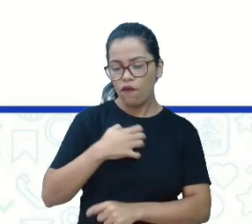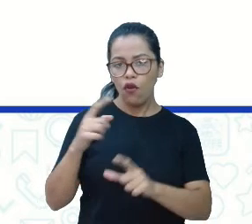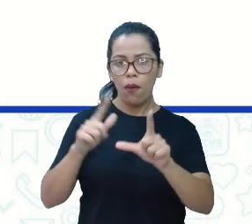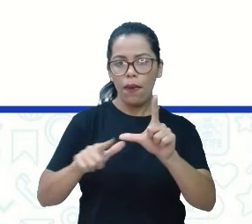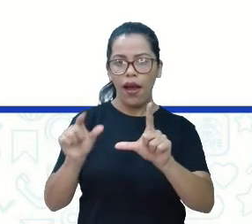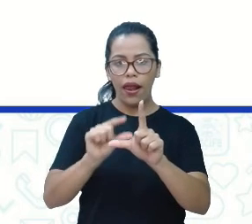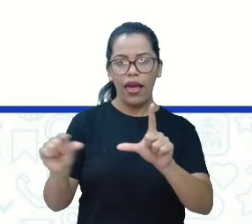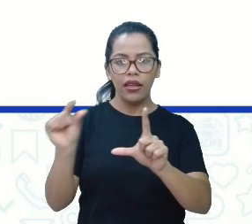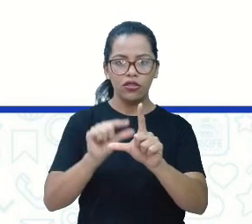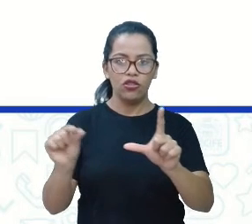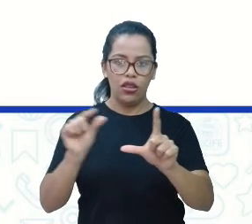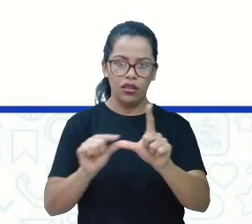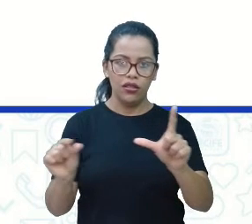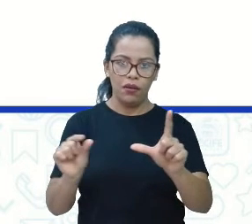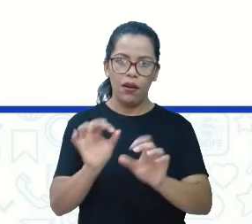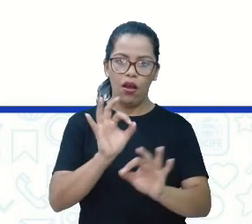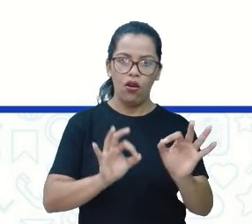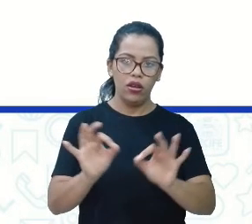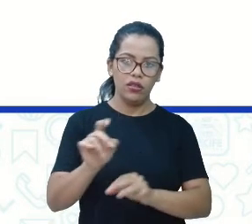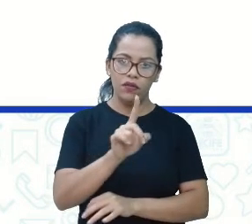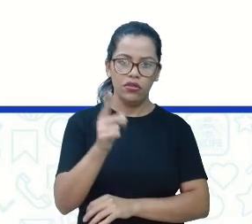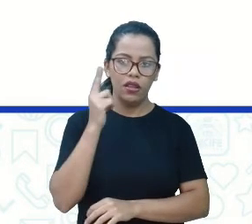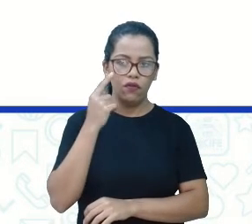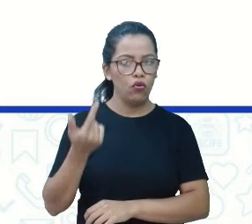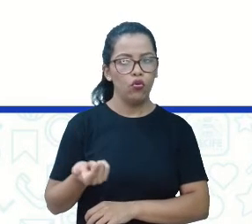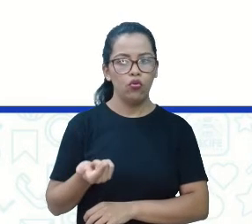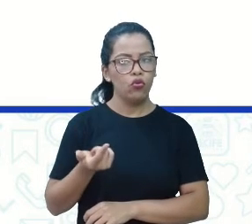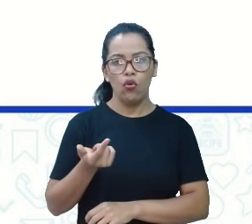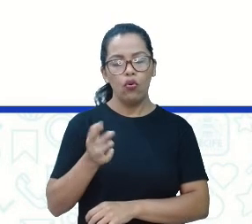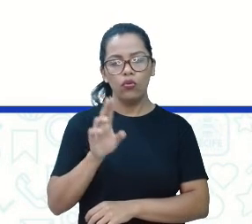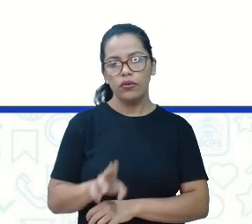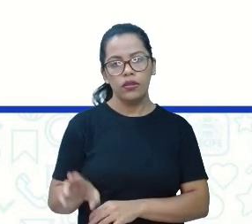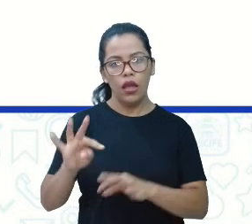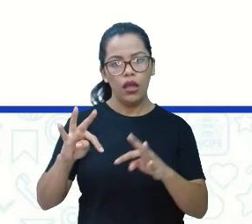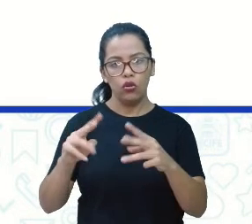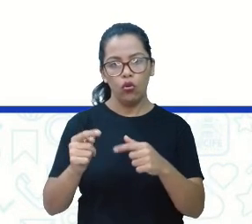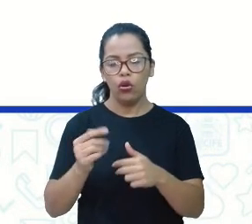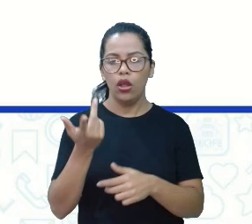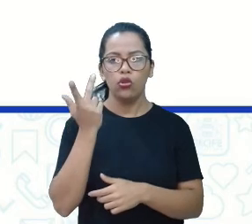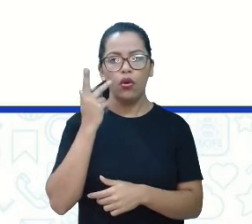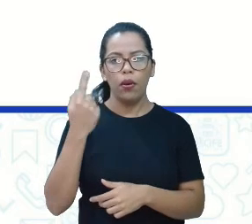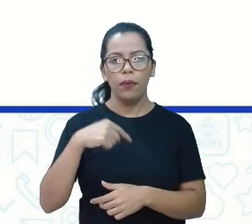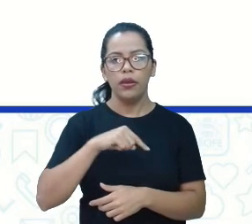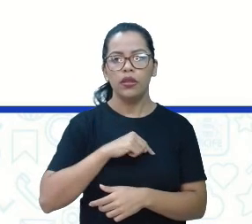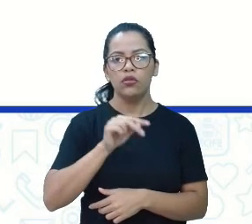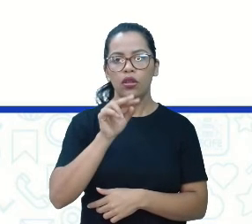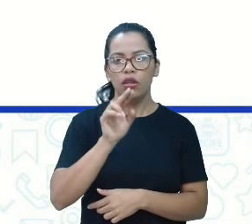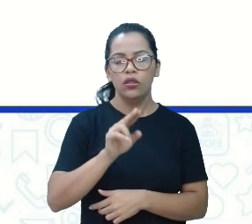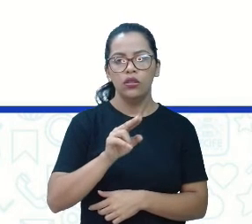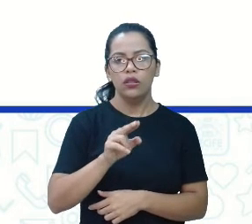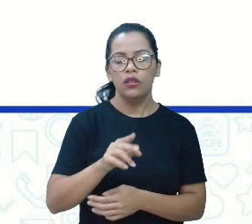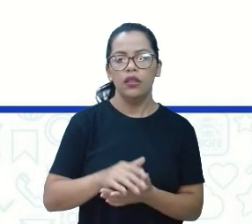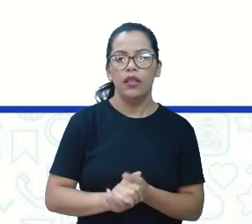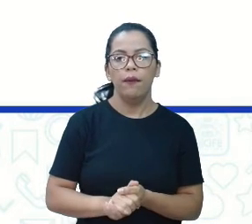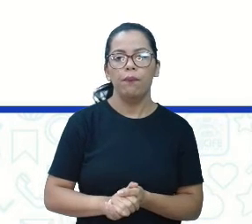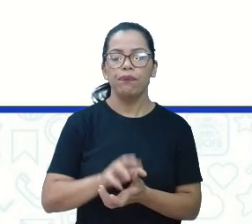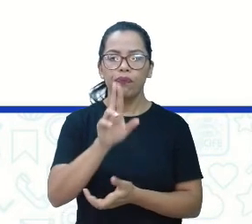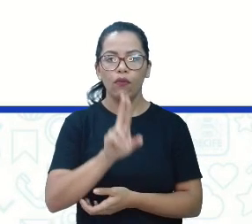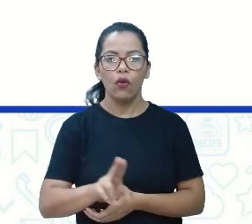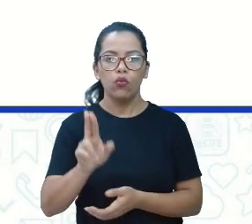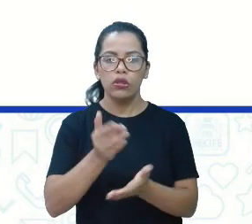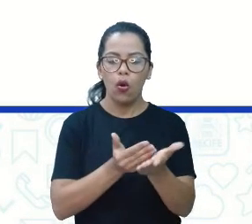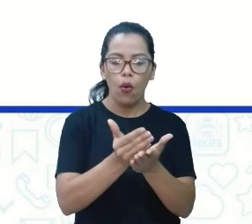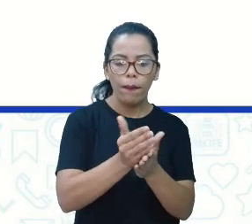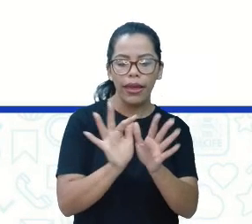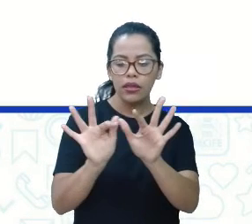para montar. Vocês viram aí que eu não usei todas, né? Normalmente a gente utiliza o início e o fim, a atividade para ser executada,